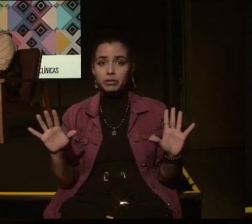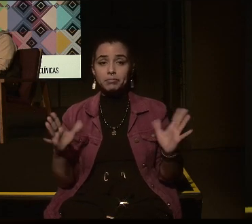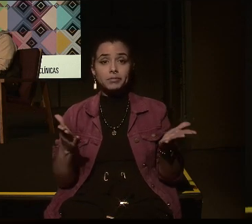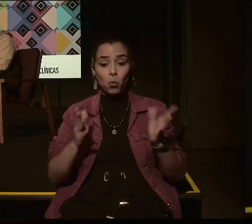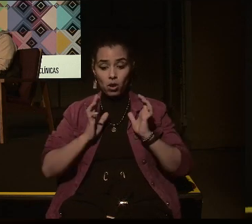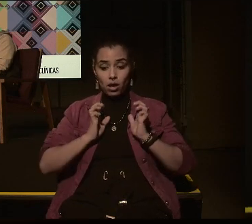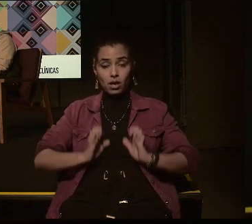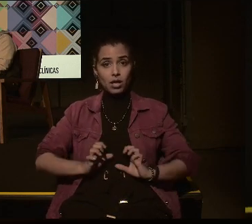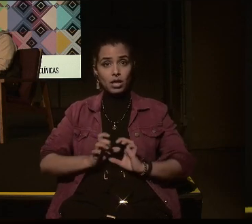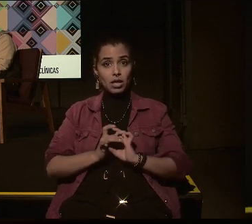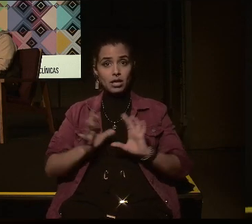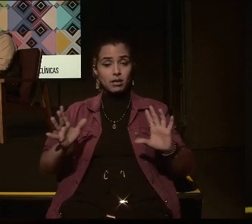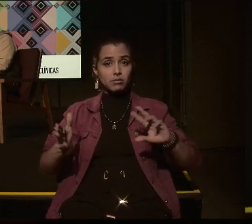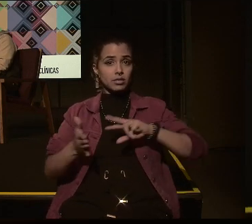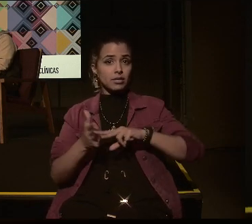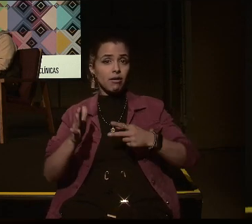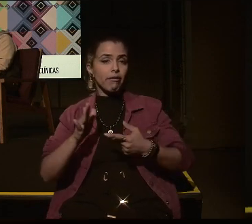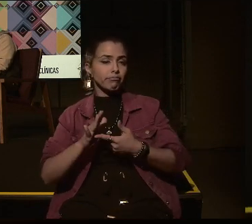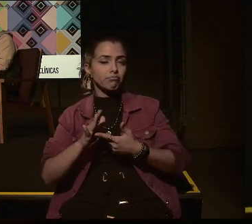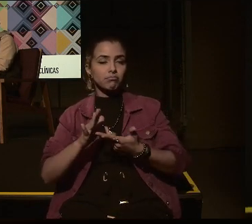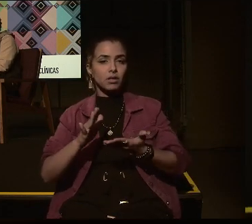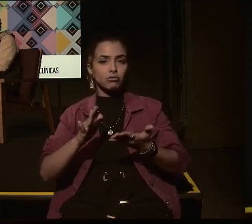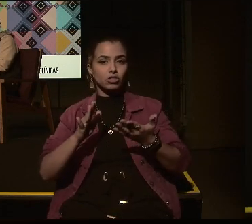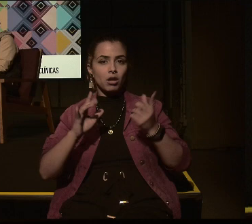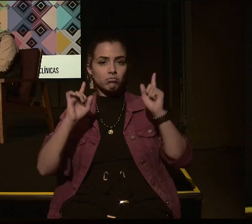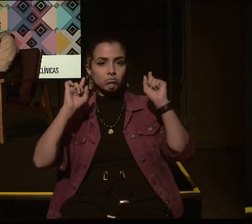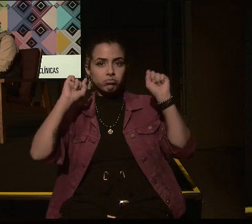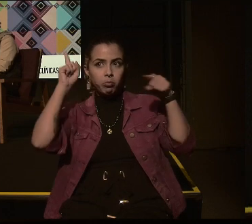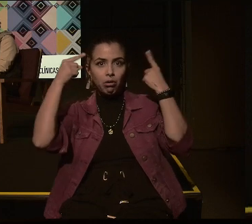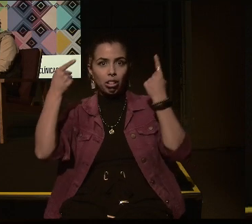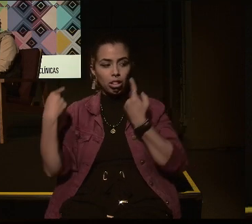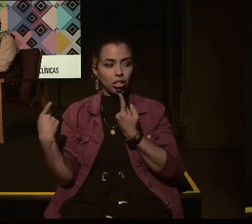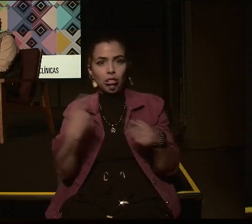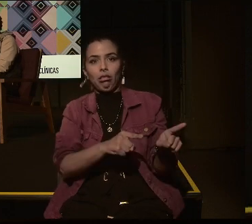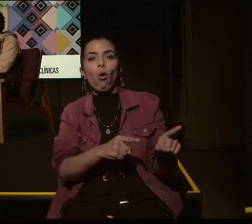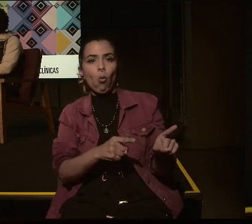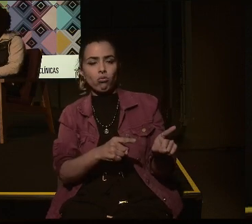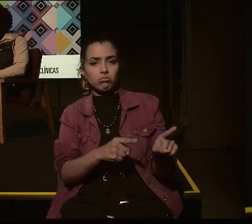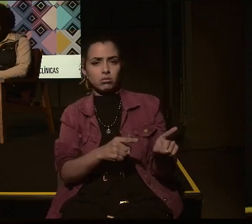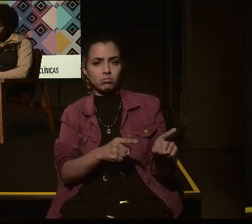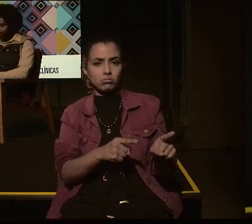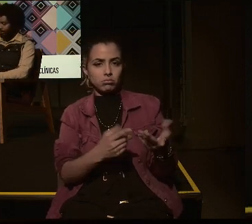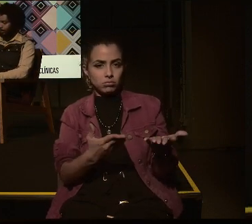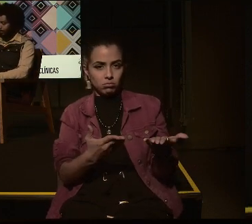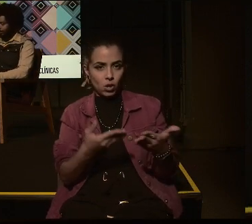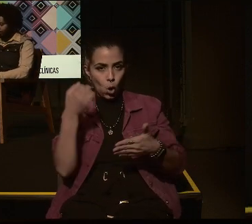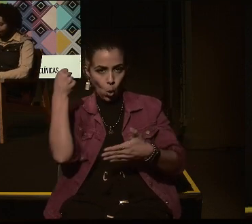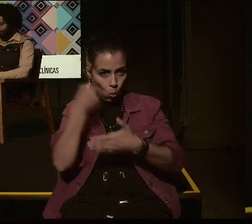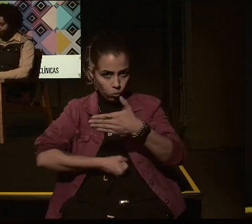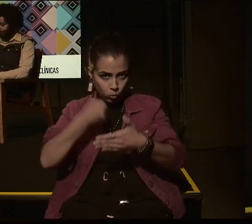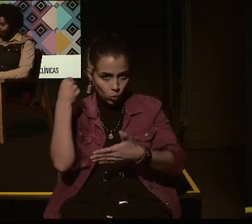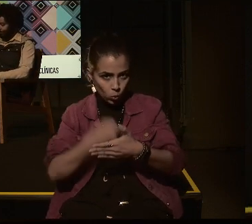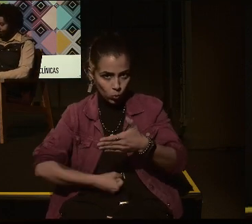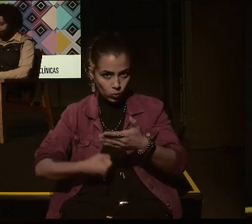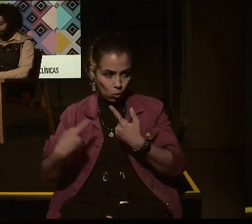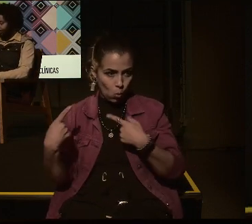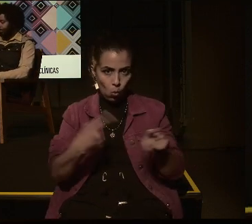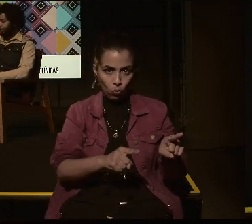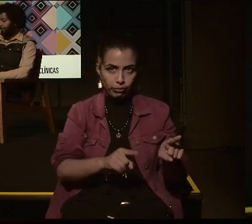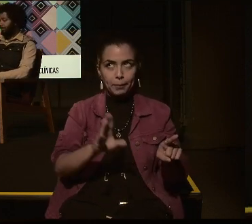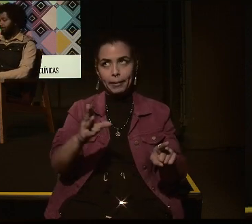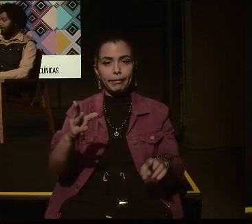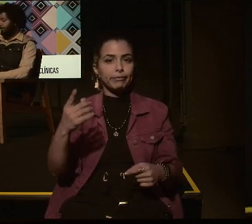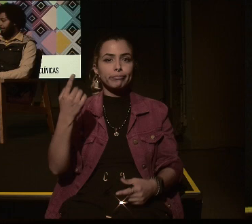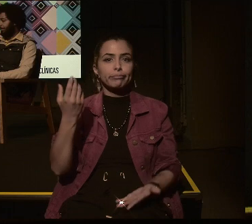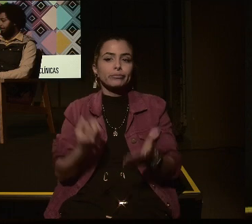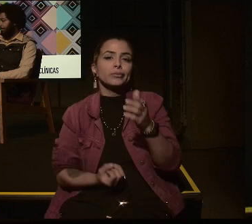ética antimanicomial. Agora, uma luta antimanicomial que não faz política